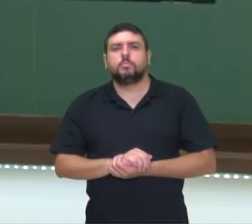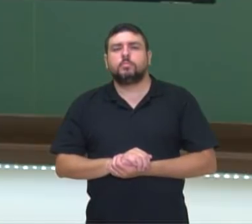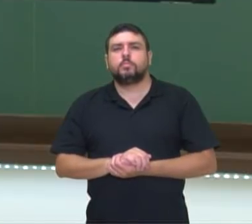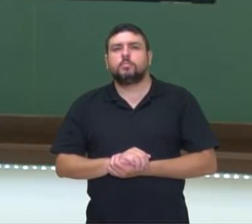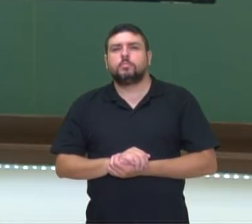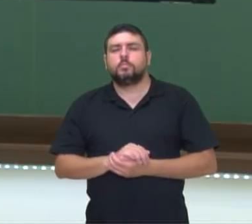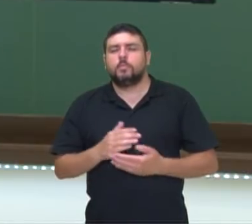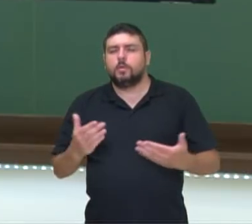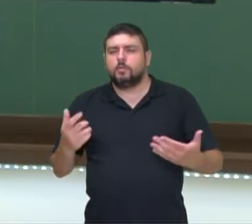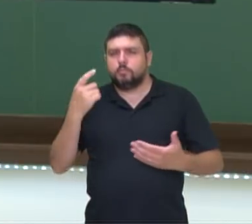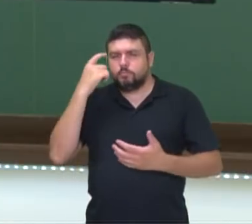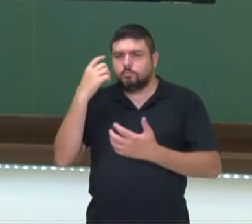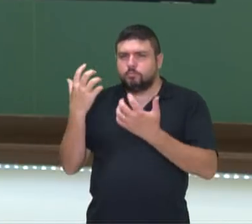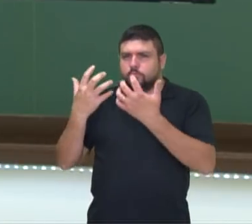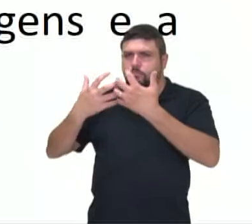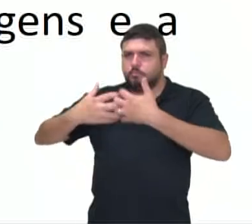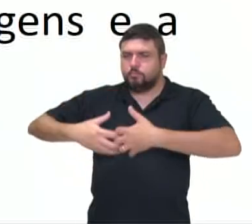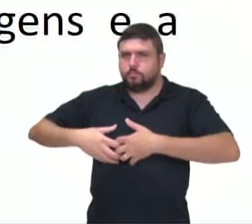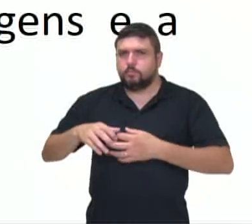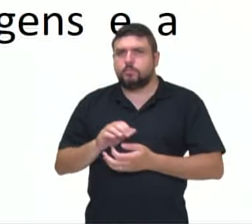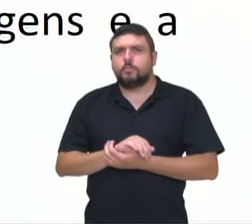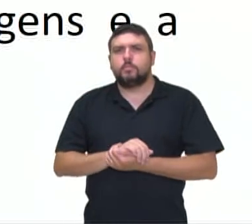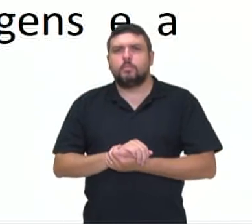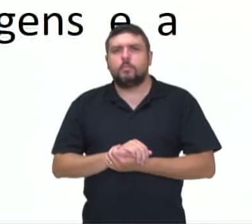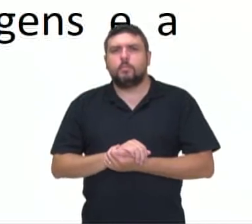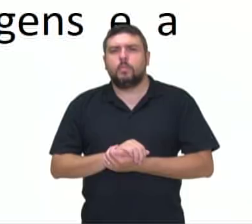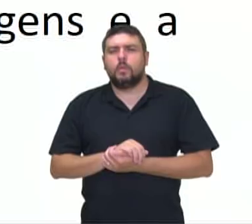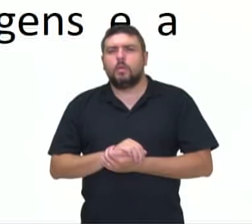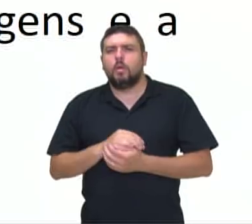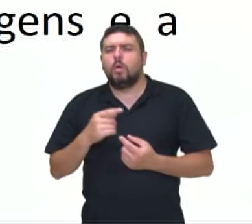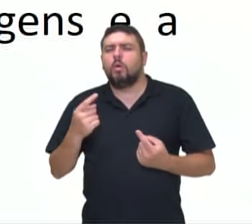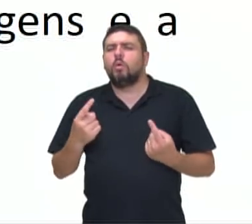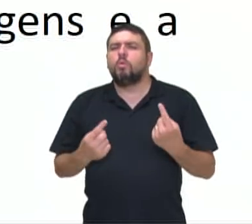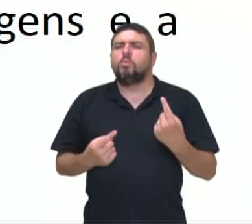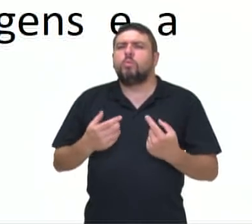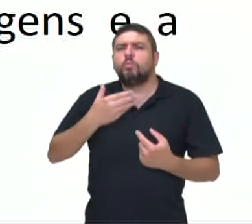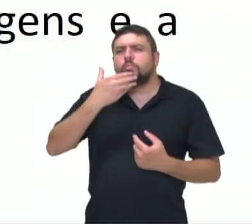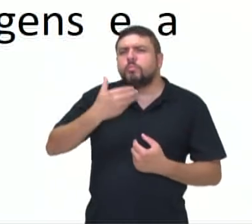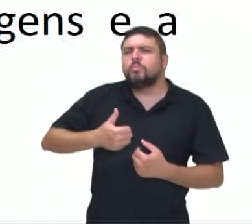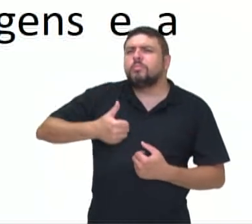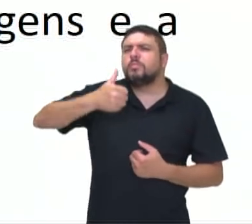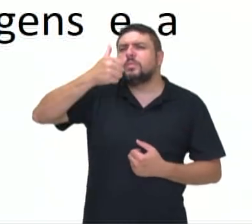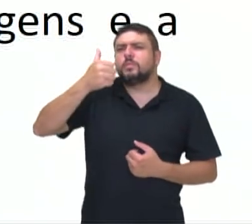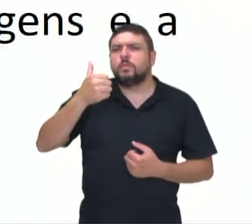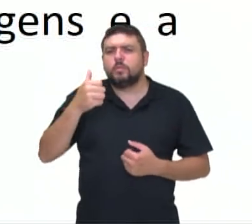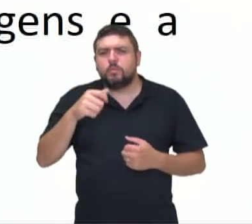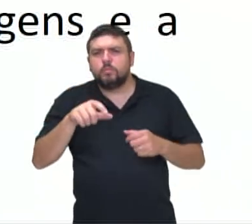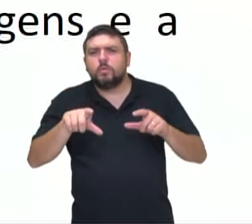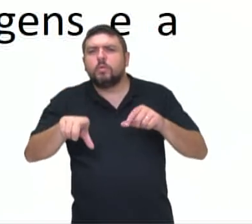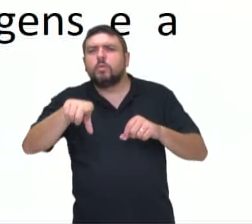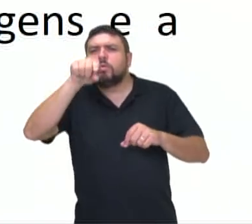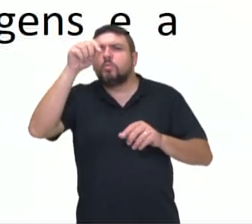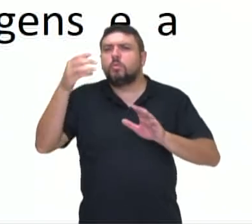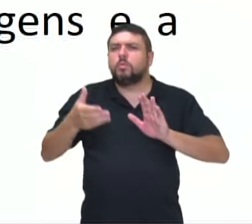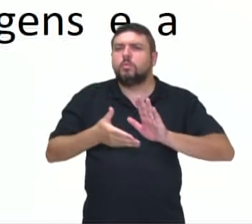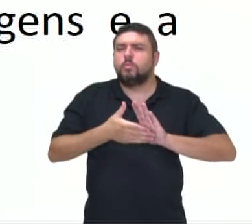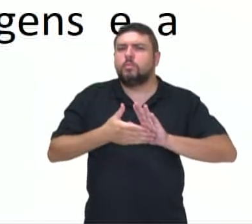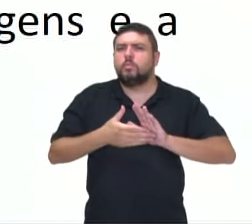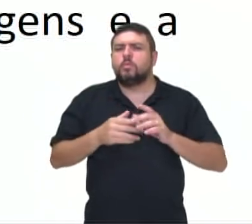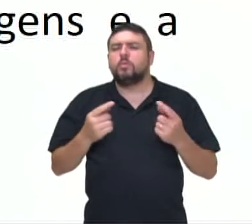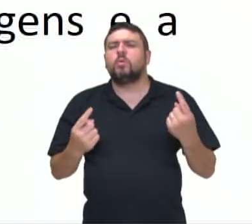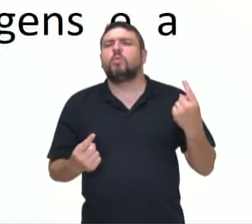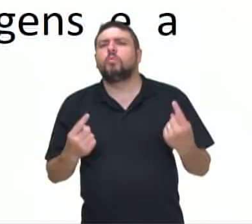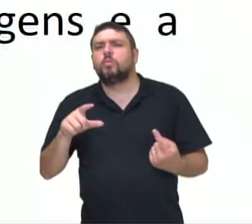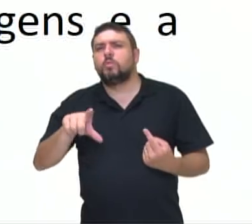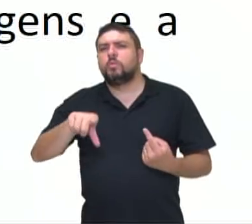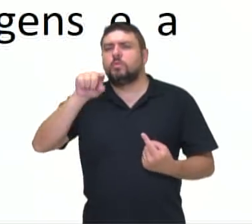Vamos refletir. Qual é a melhor maneira de escolher uma das 3 propostas? Como